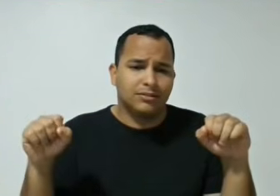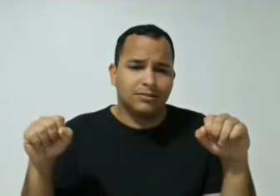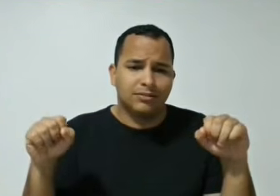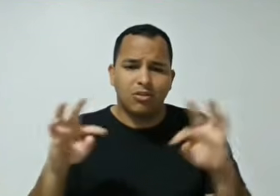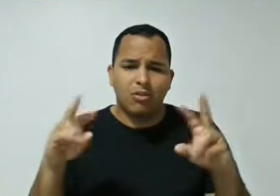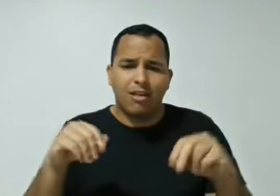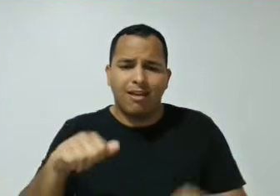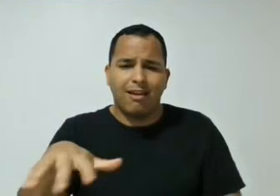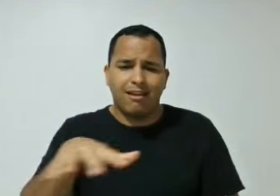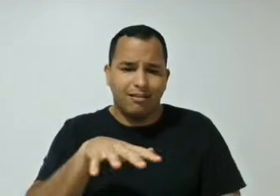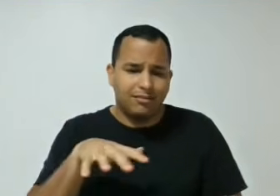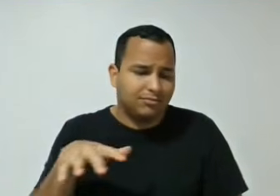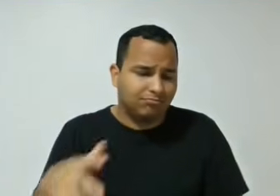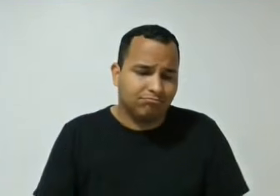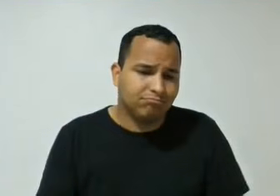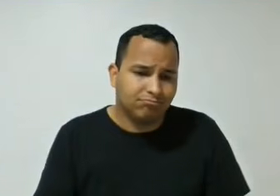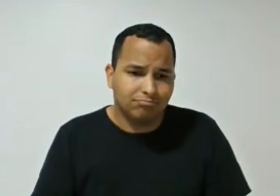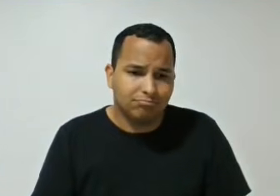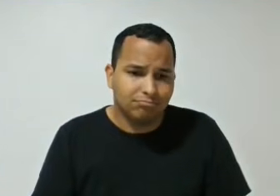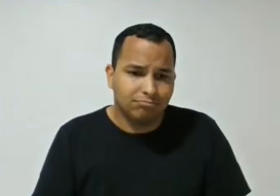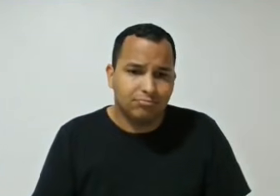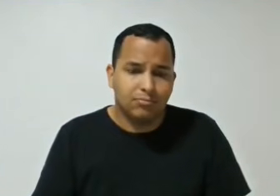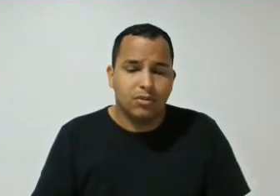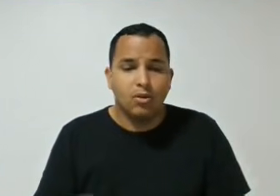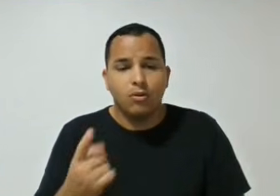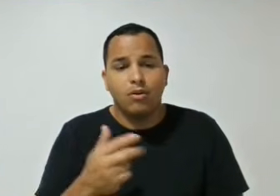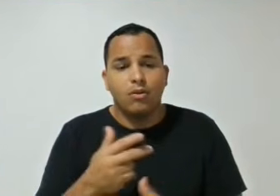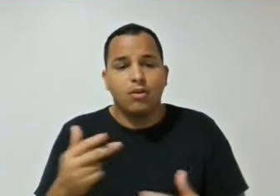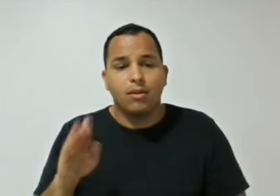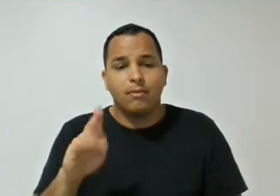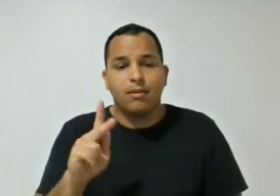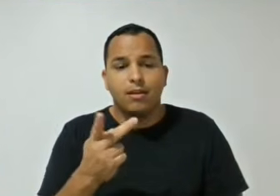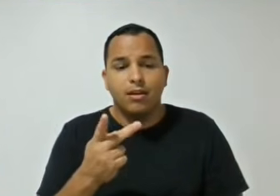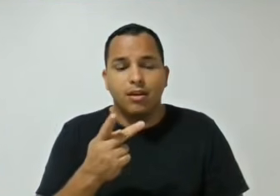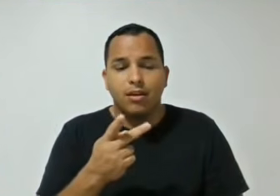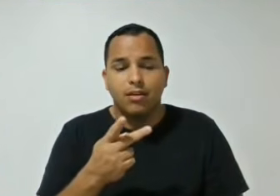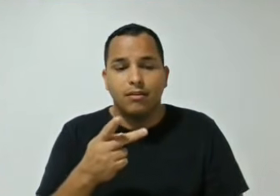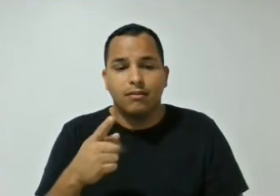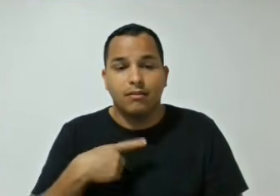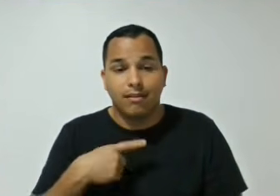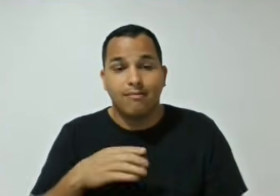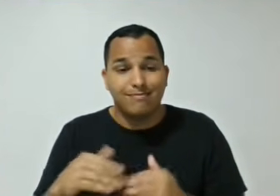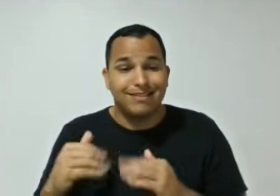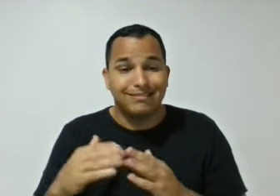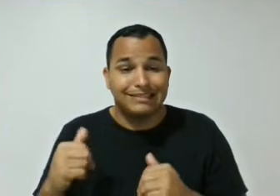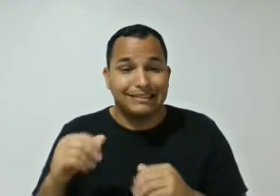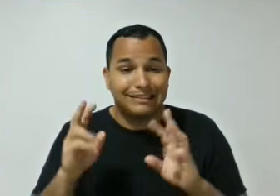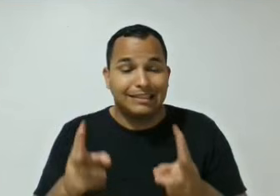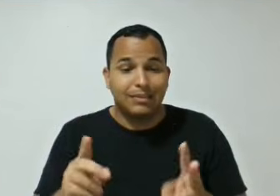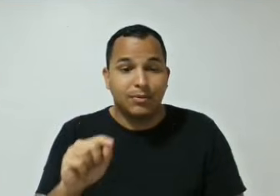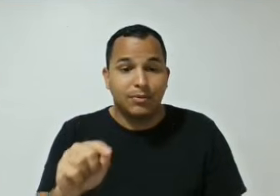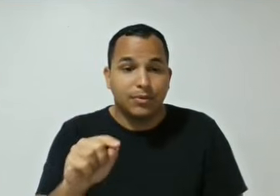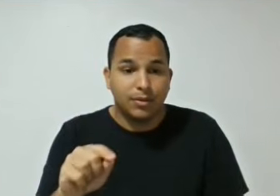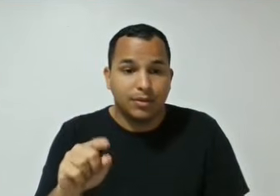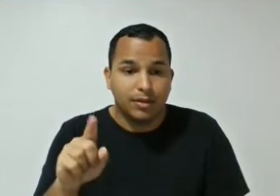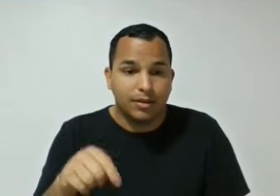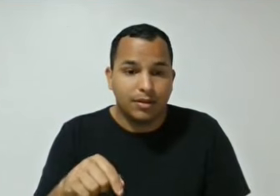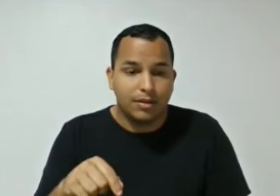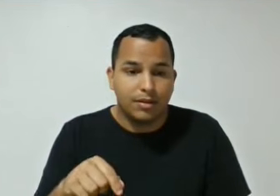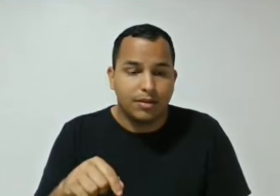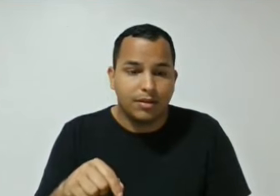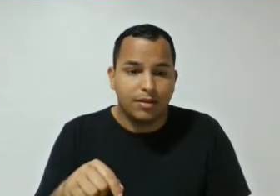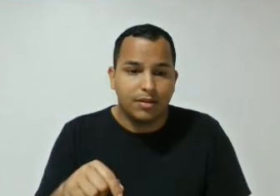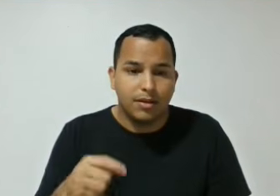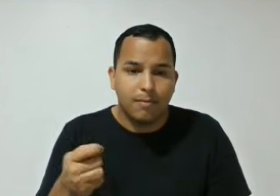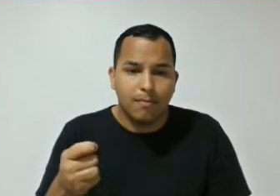né? Uma demanda que a cidade de Belo Horizonte tem, que pouca gente comenta, que é a maior de todas, são piscinas. Pouca gente fala disso,